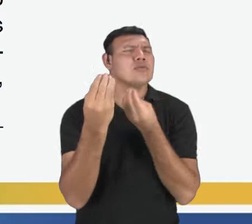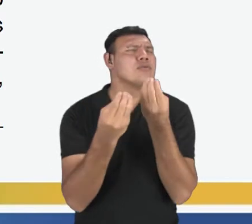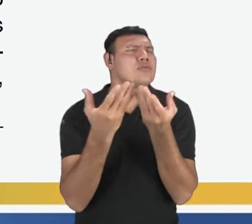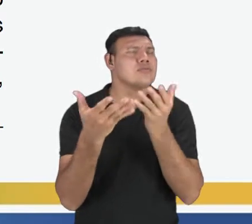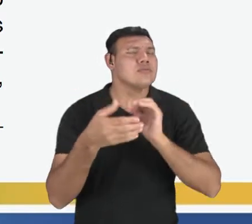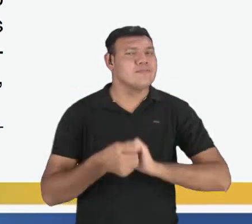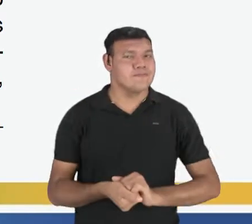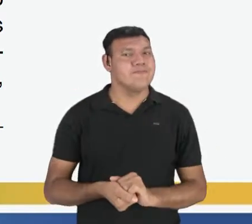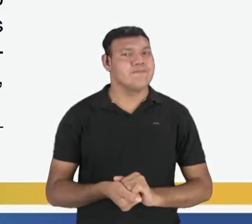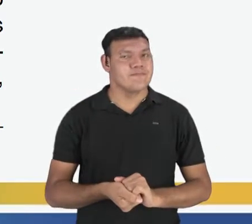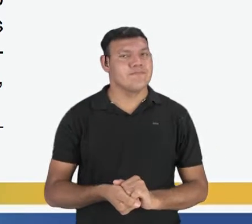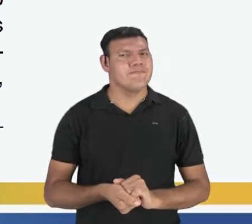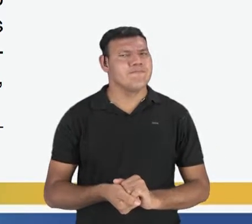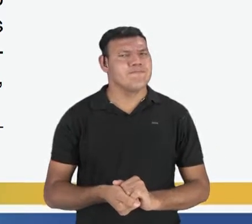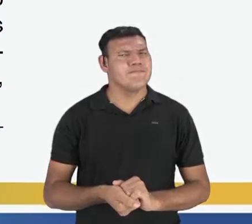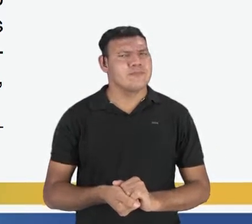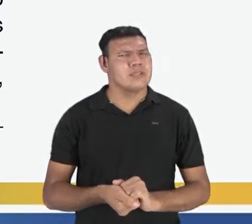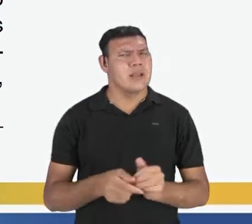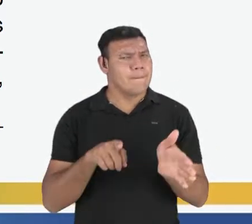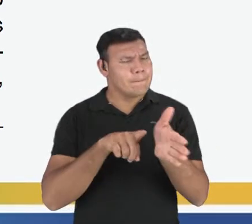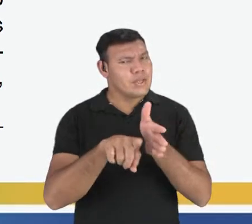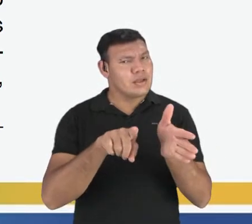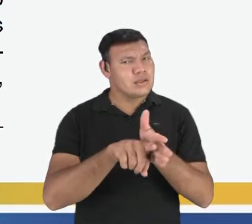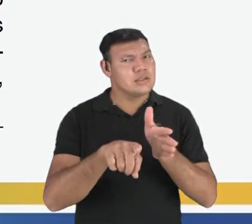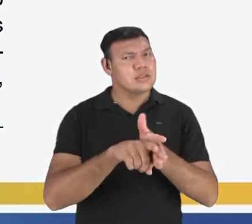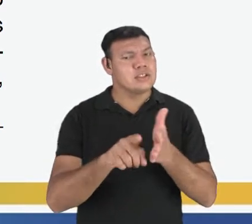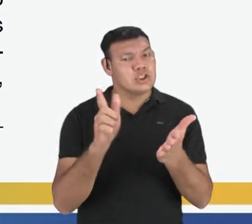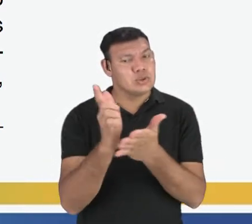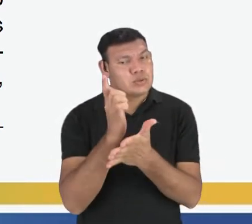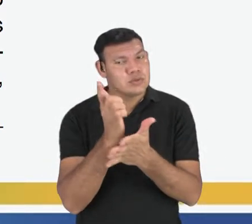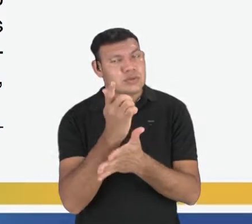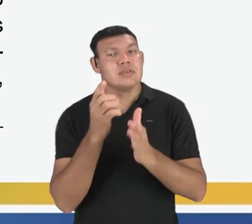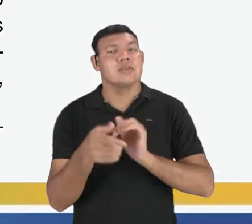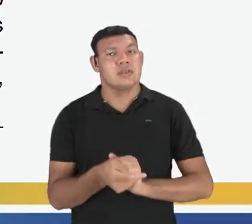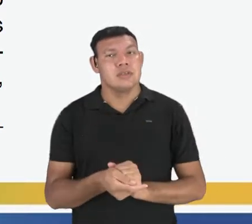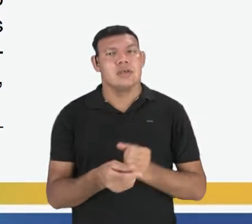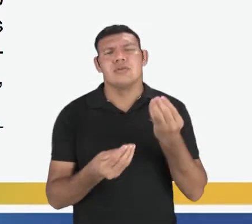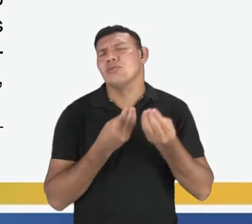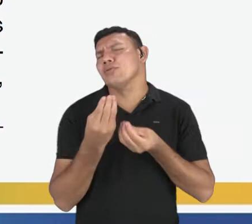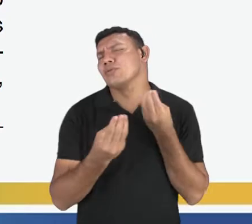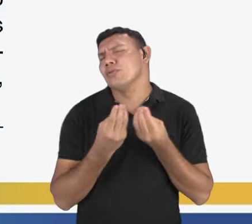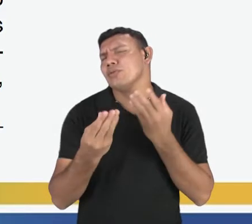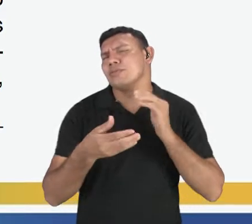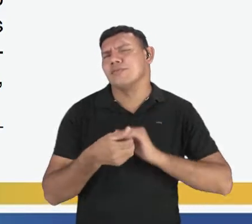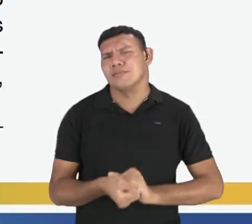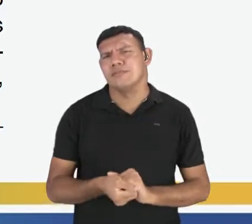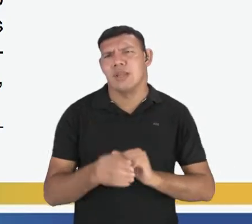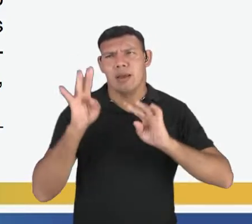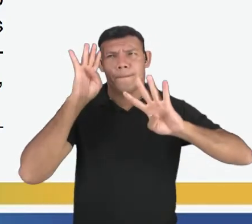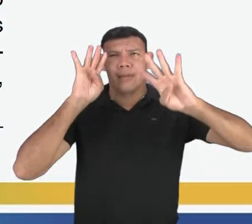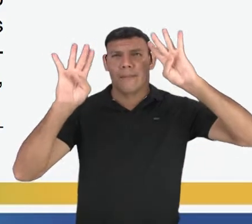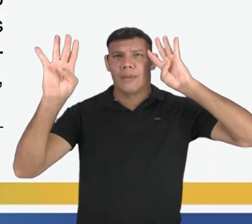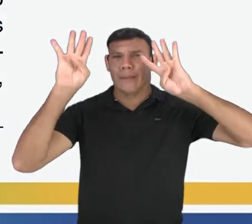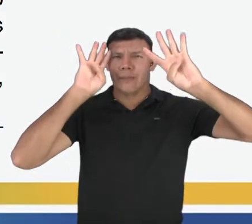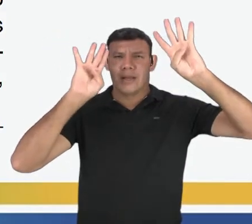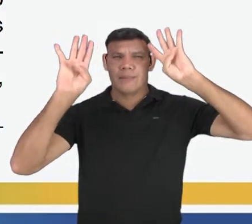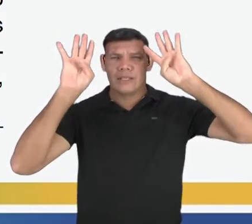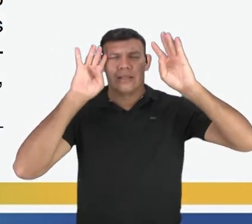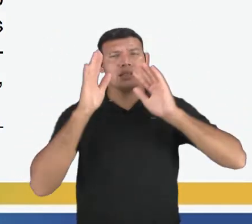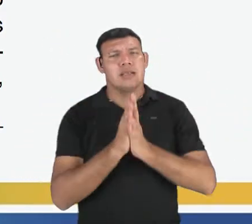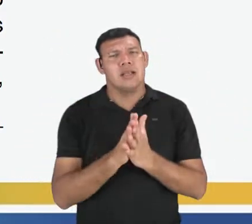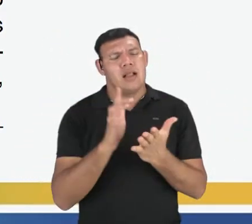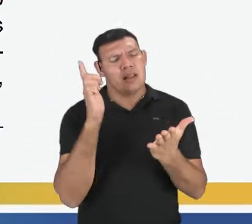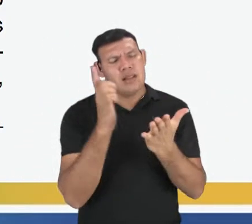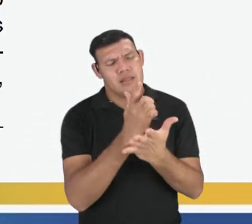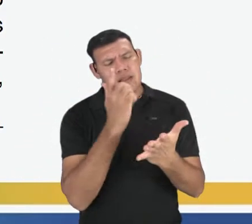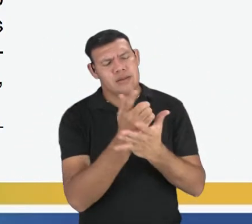então? Né? Ele se pergunta na sua obra, como ensinar então a filosofar? Porque muitas vezes você lê livro,